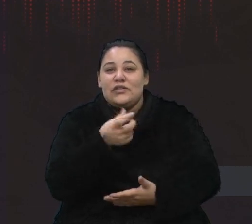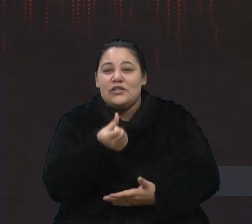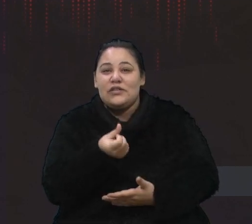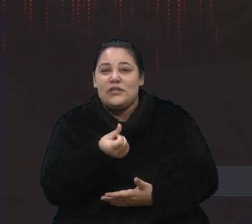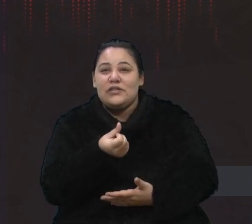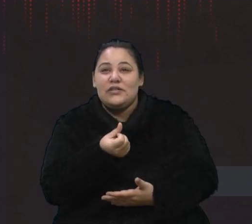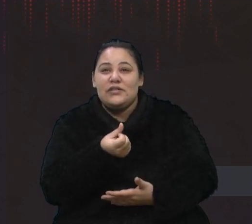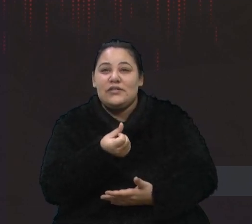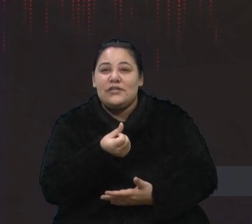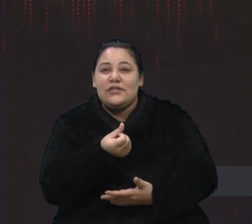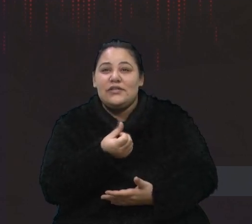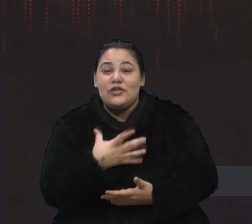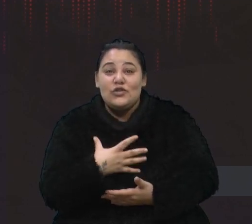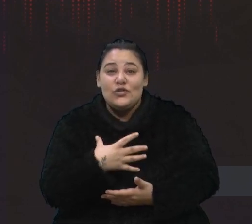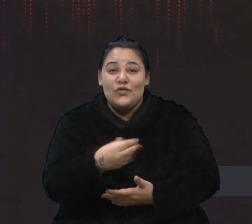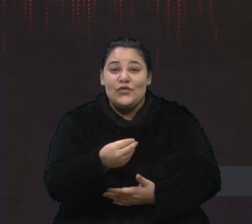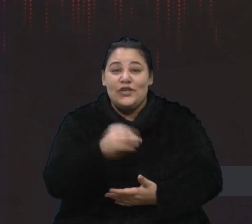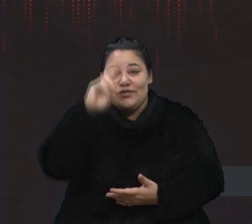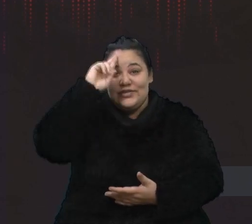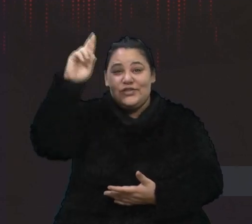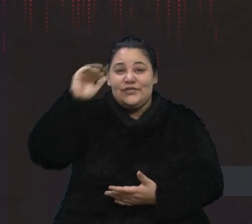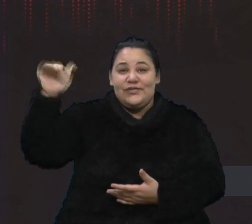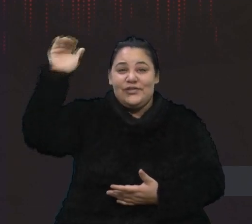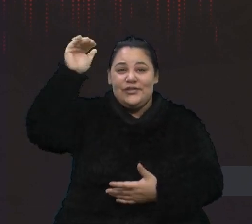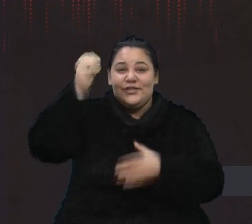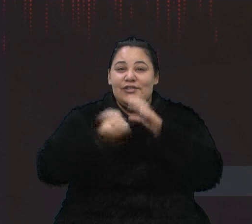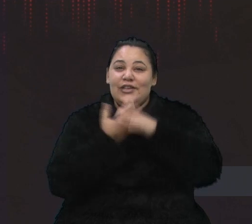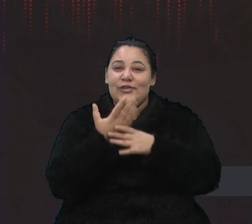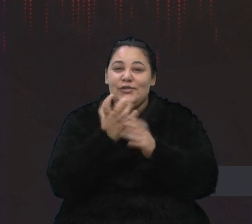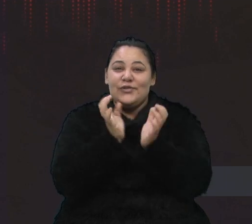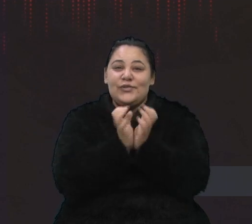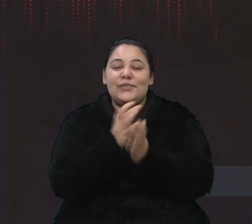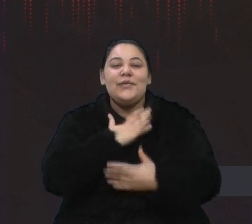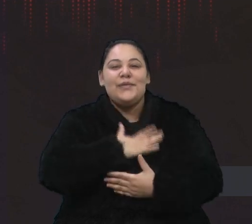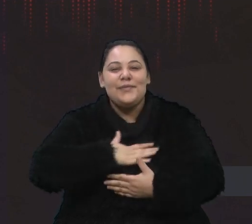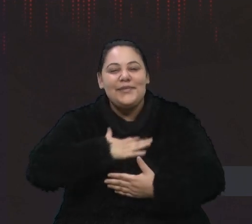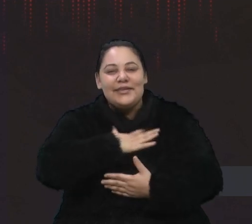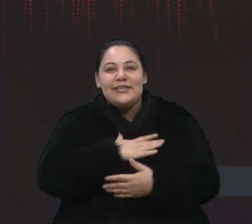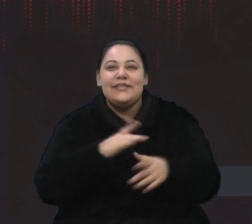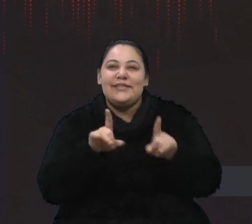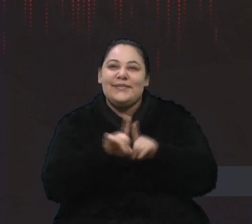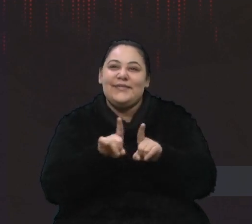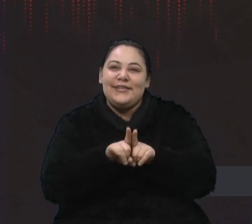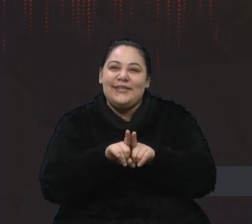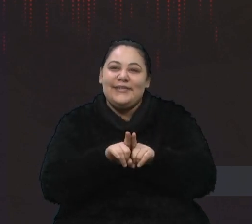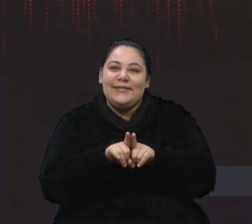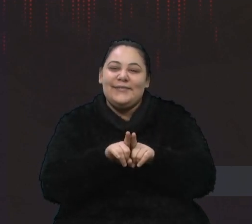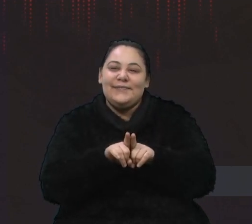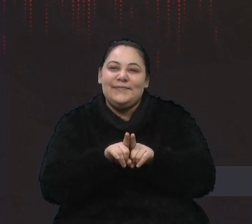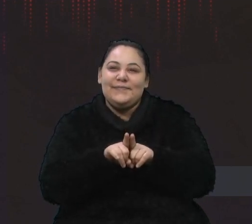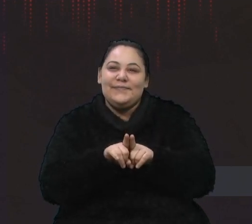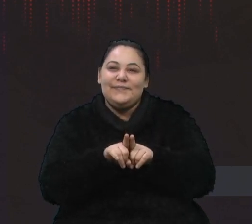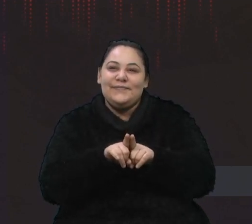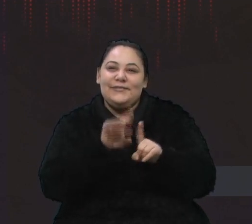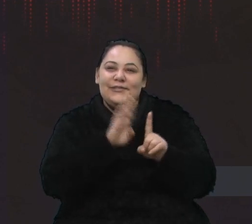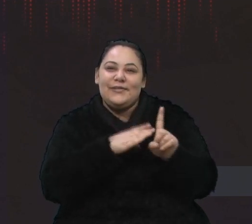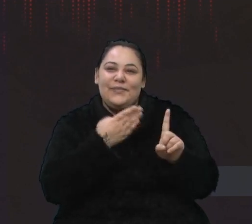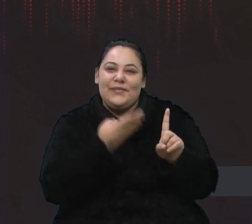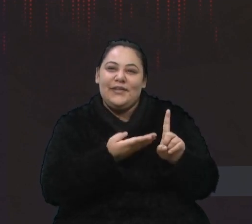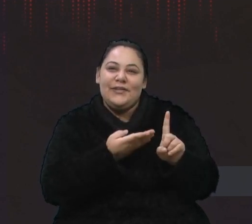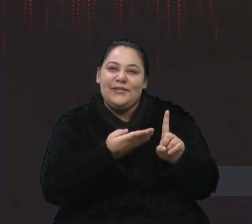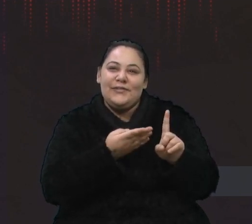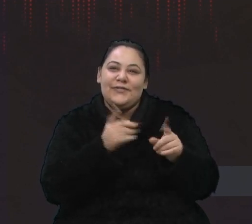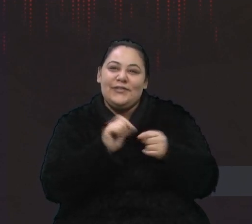do dono e fundador do grupo e o prazer que eu tenho dançando é inesquecível que eu posso ter. Experiência que é subir no